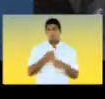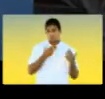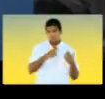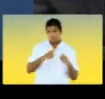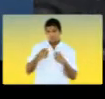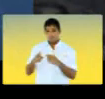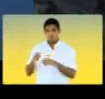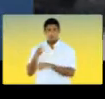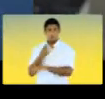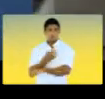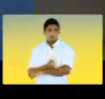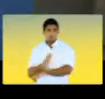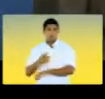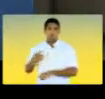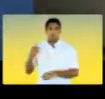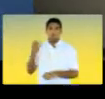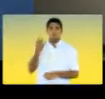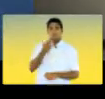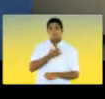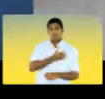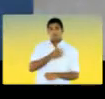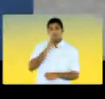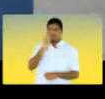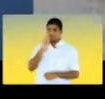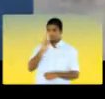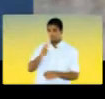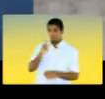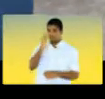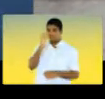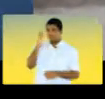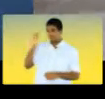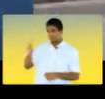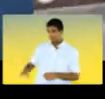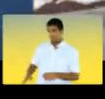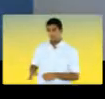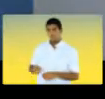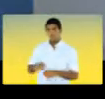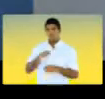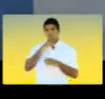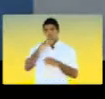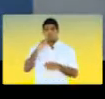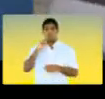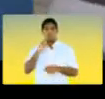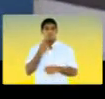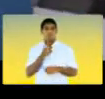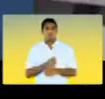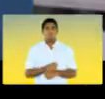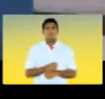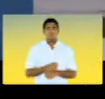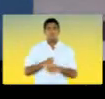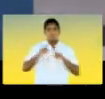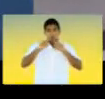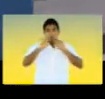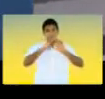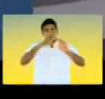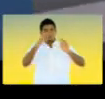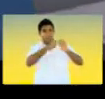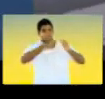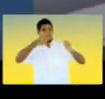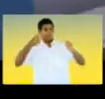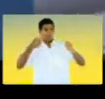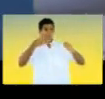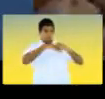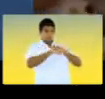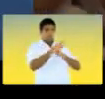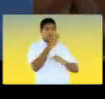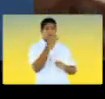deixou que lugares que deveriam estar tratando da saúde das pessoas ficassem abandonados e imundos.